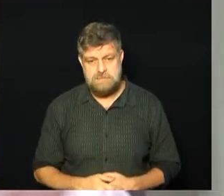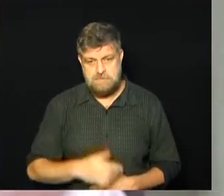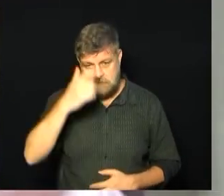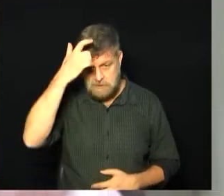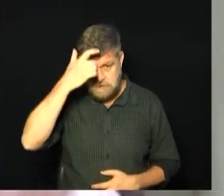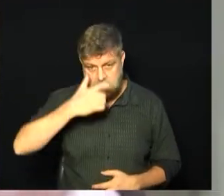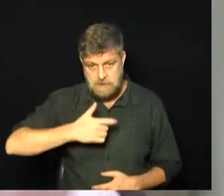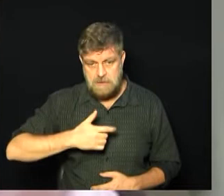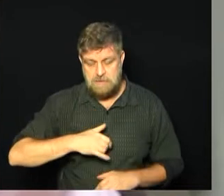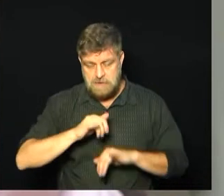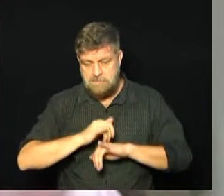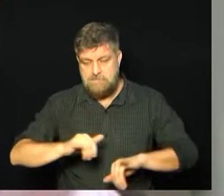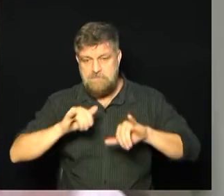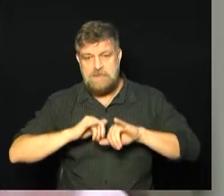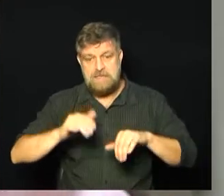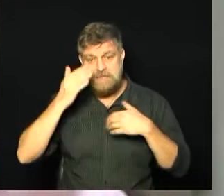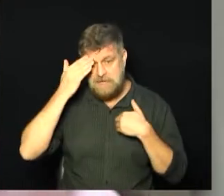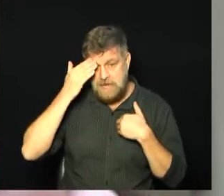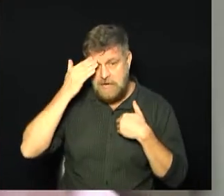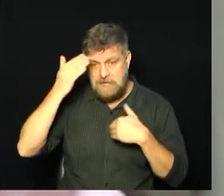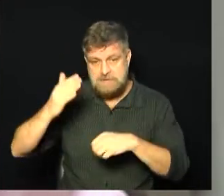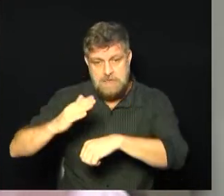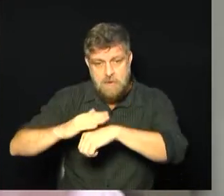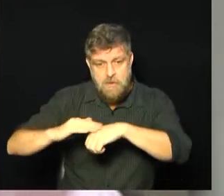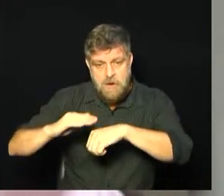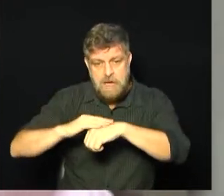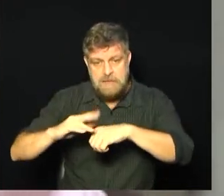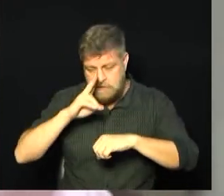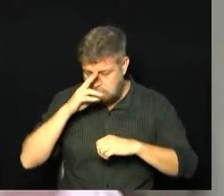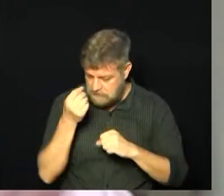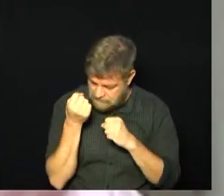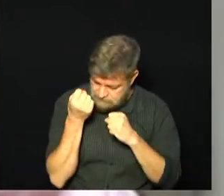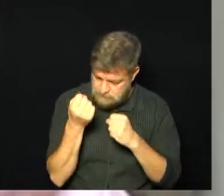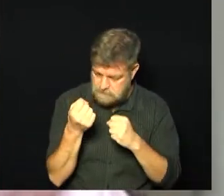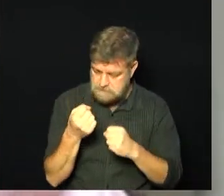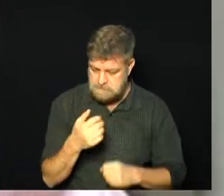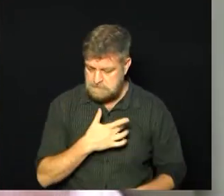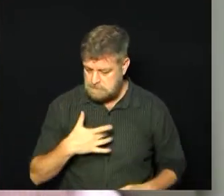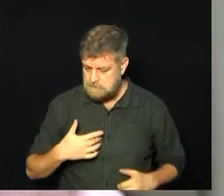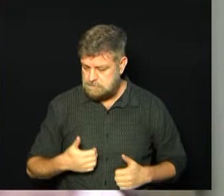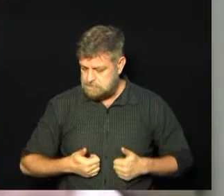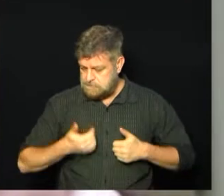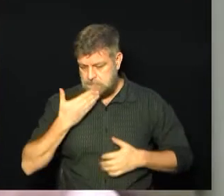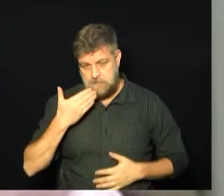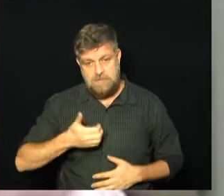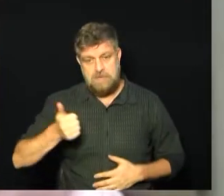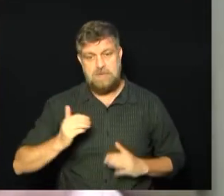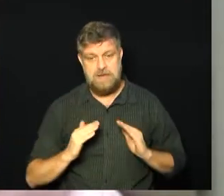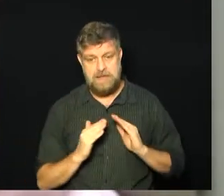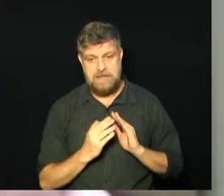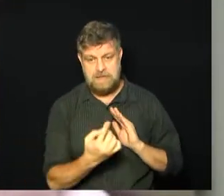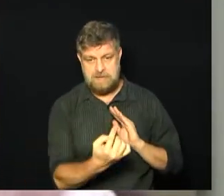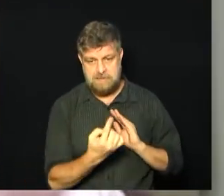passando aqui para agradecer, mensagem de carinho, mensagem de força. Estou bem, hoje estou em casa, sou